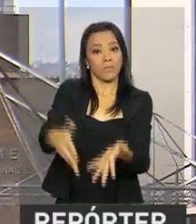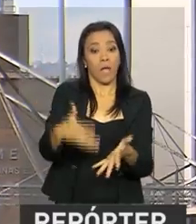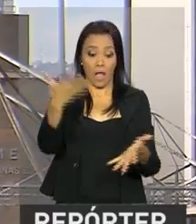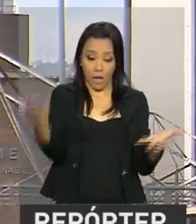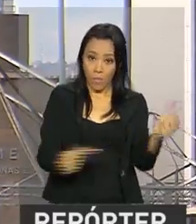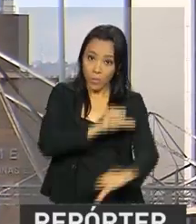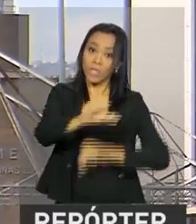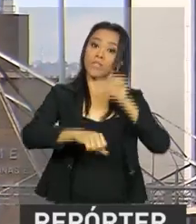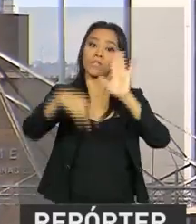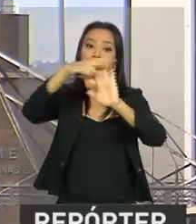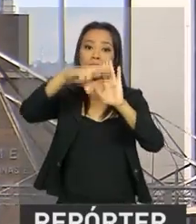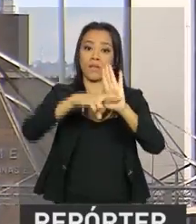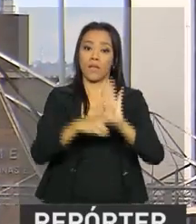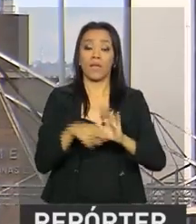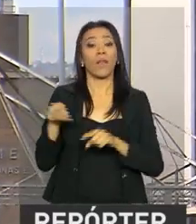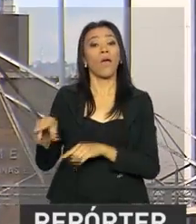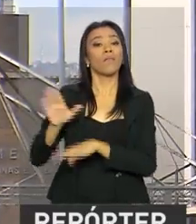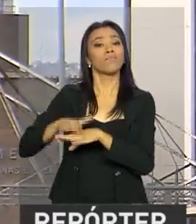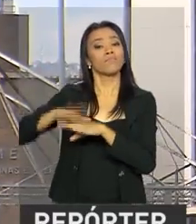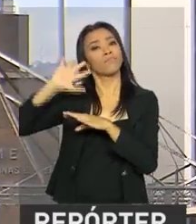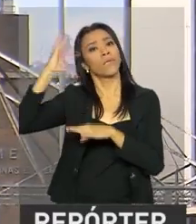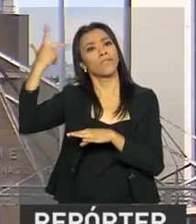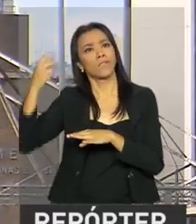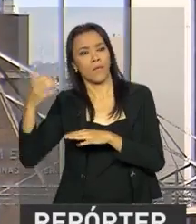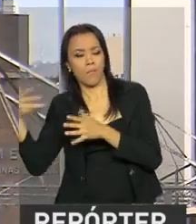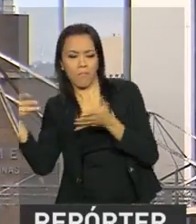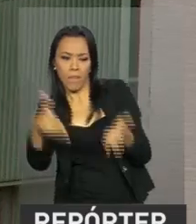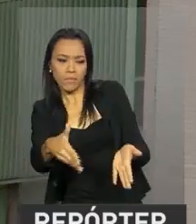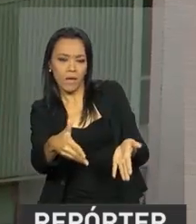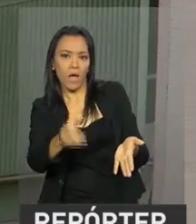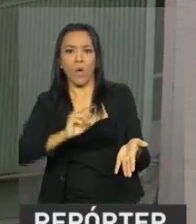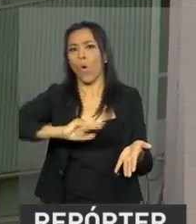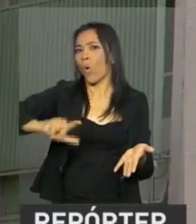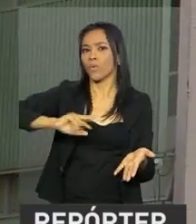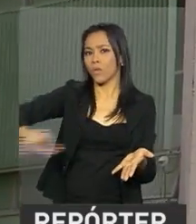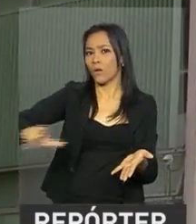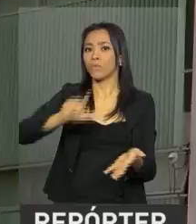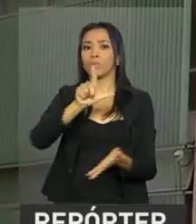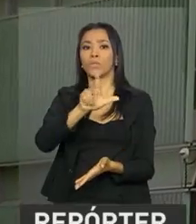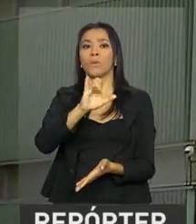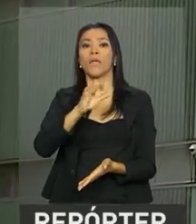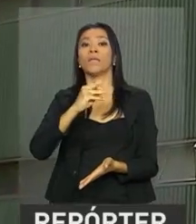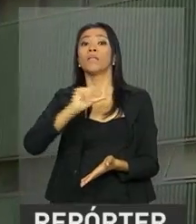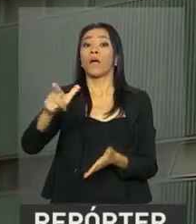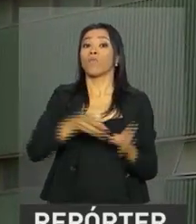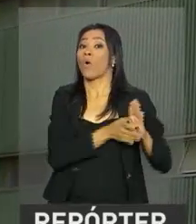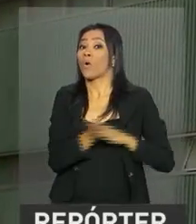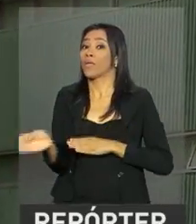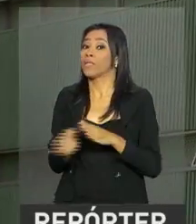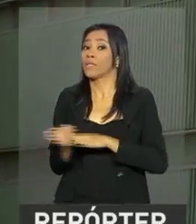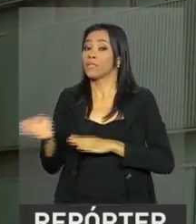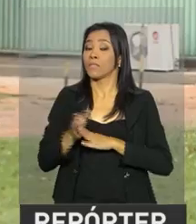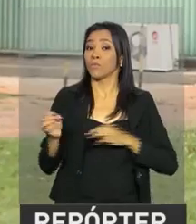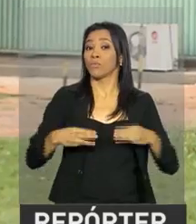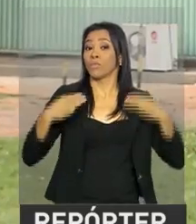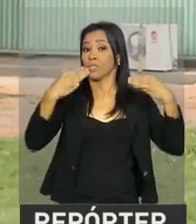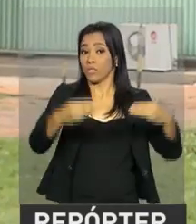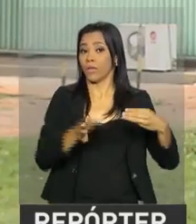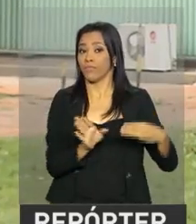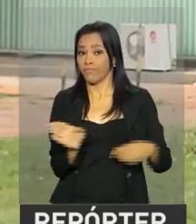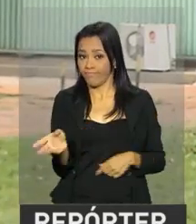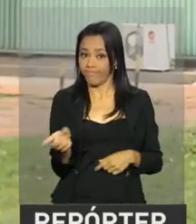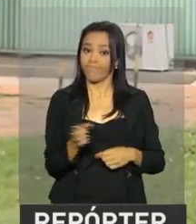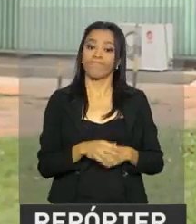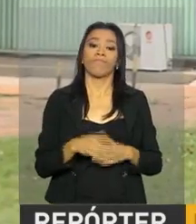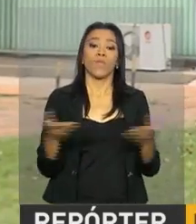a estatal vai poder decidir quando entrar ou não em um leilão, seguindo indicação do Ministério de Minas e Energia.